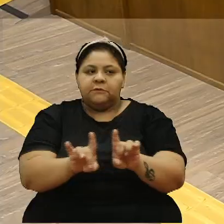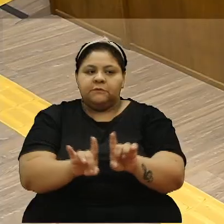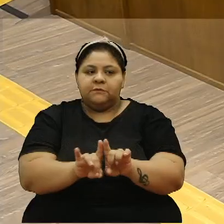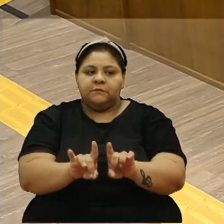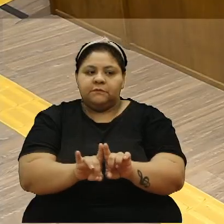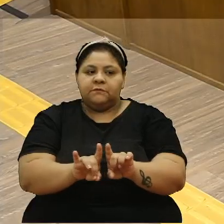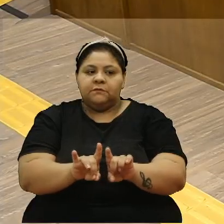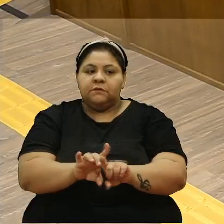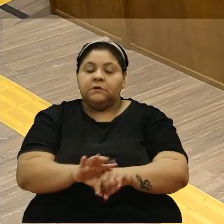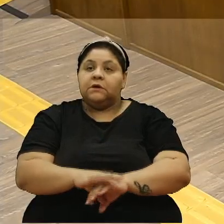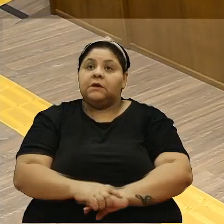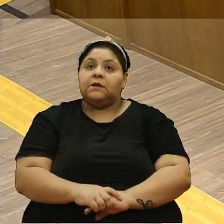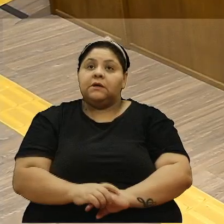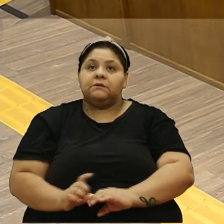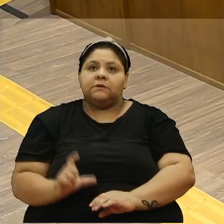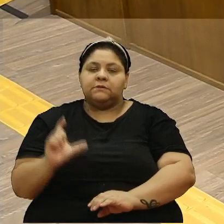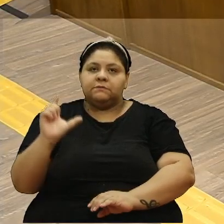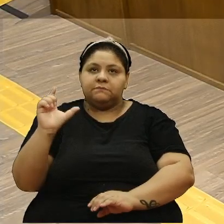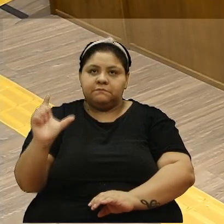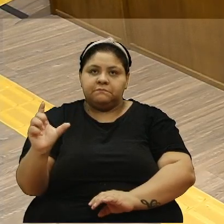senhor presidente.